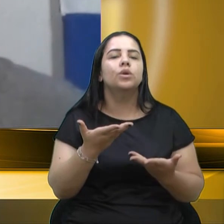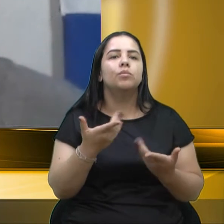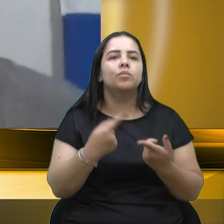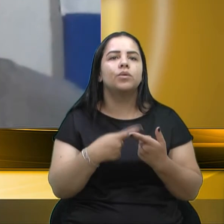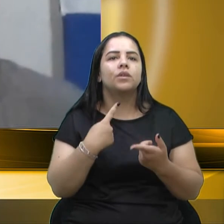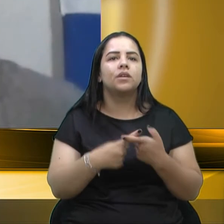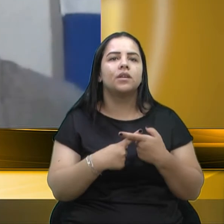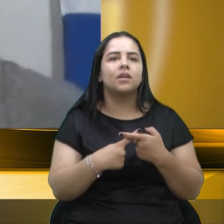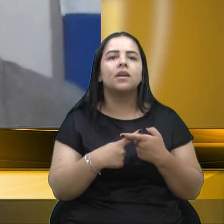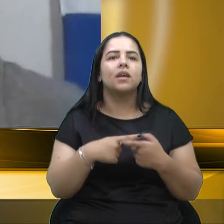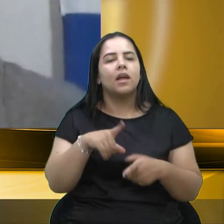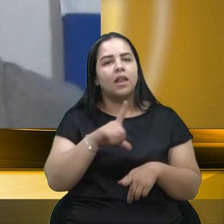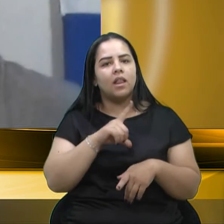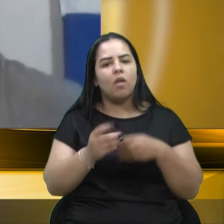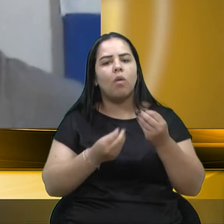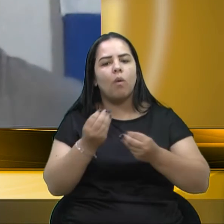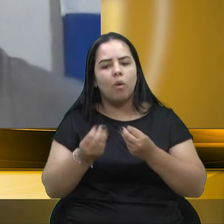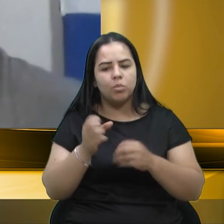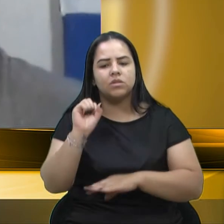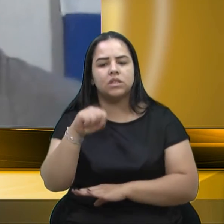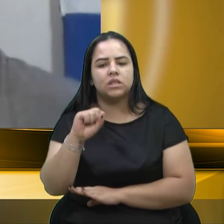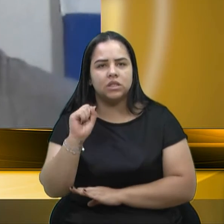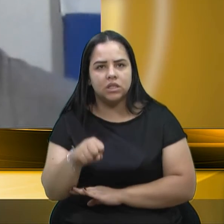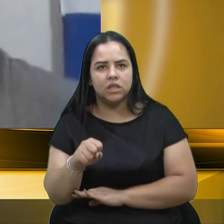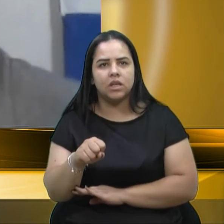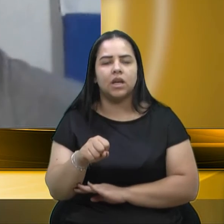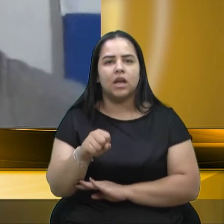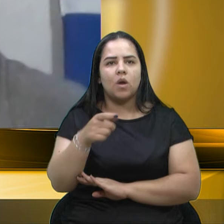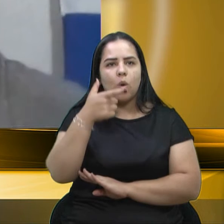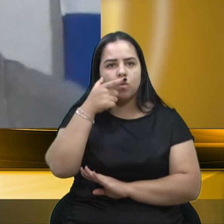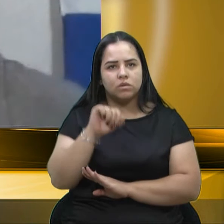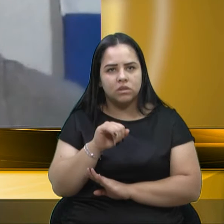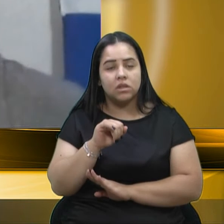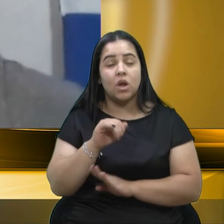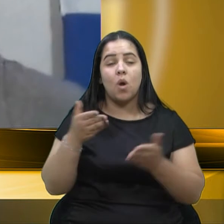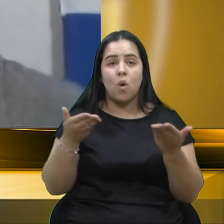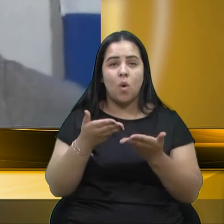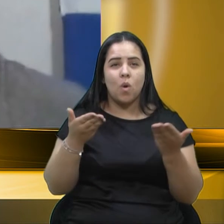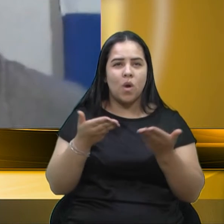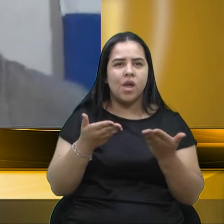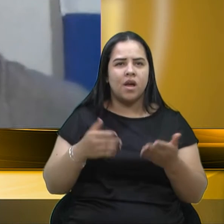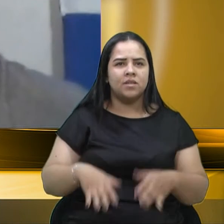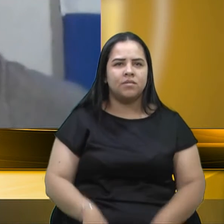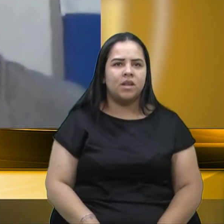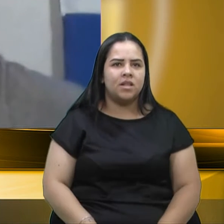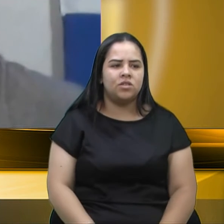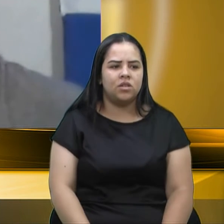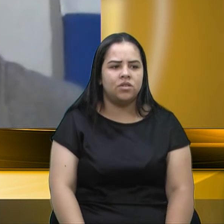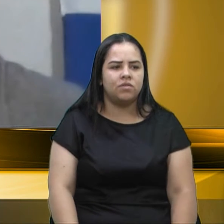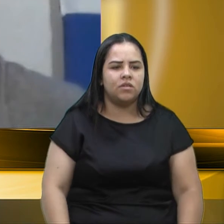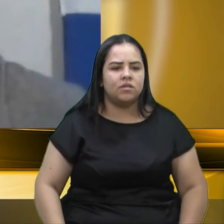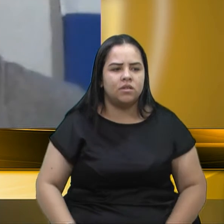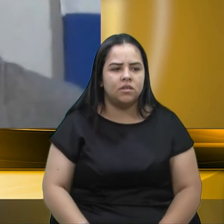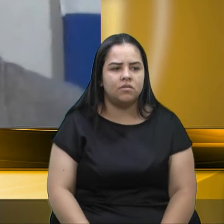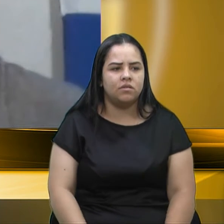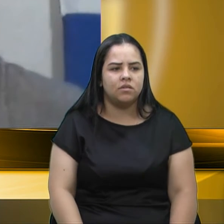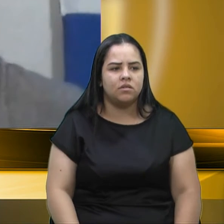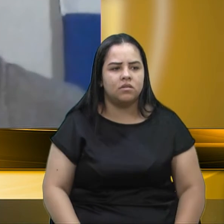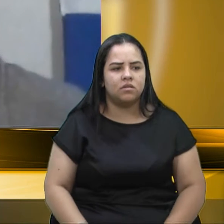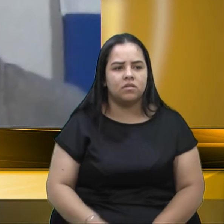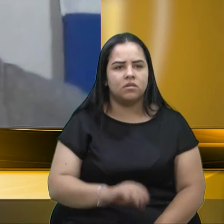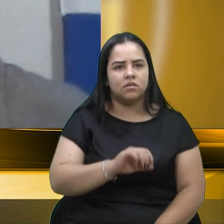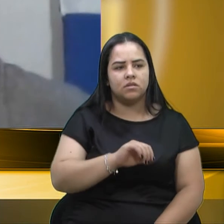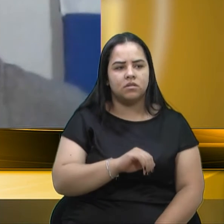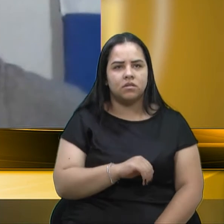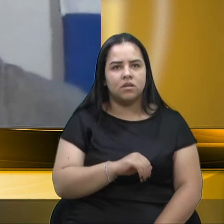para a solução com relação a isso. Hoje até a Assembleia Legislativa vai ter uma audiência às 10 horas com